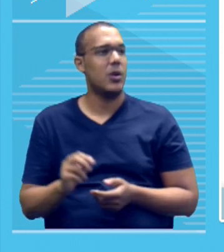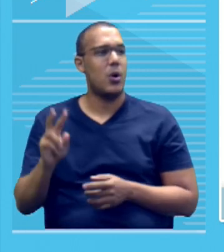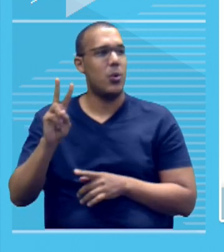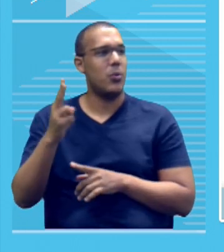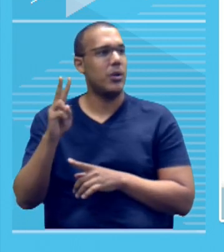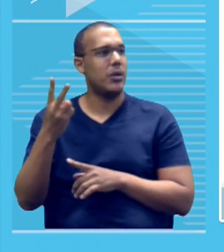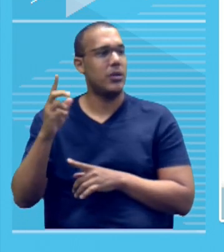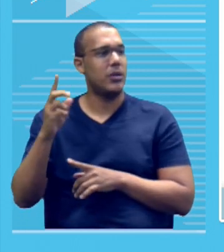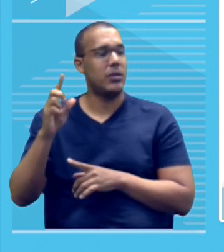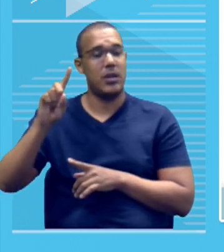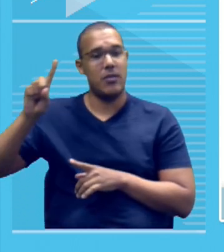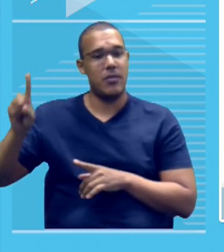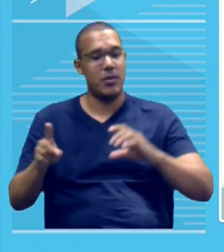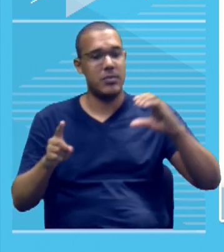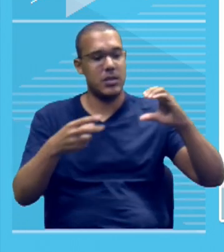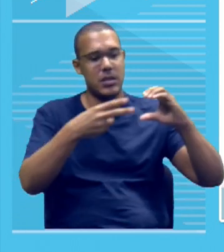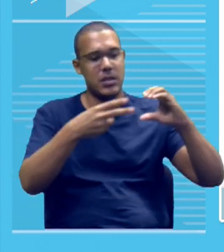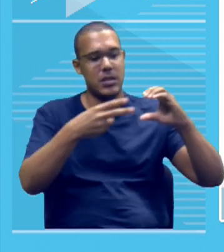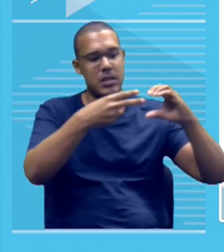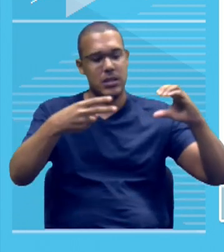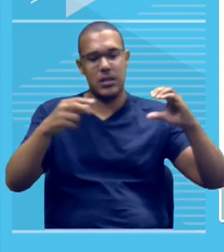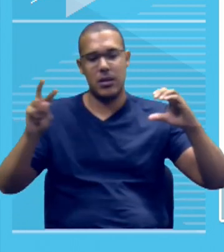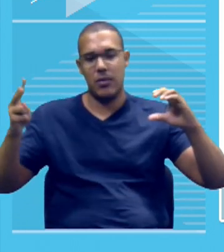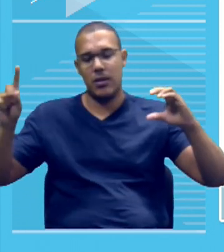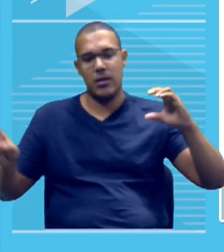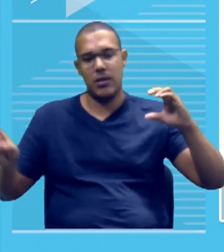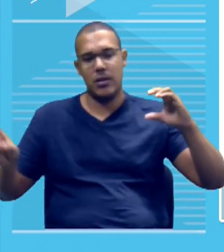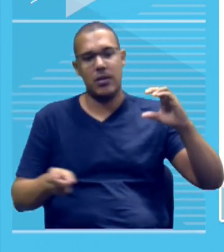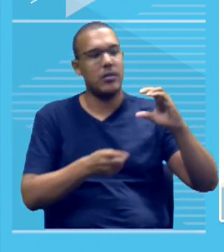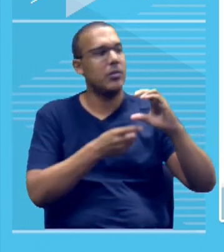cá, pessoal. Certo? E